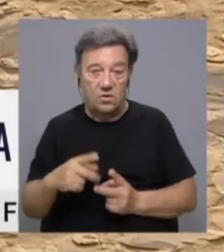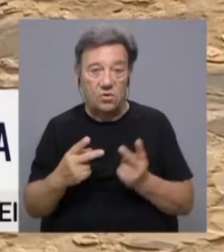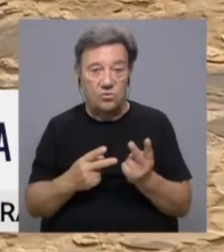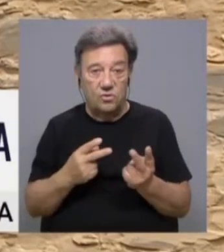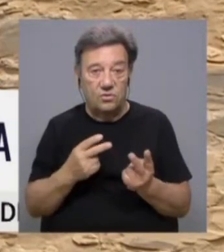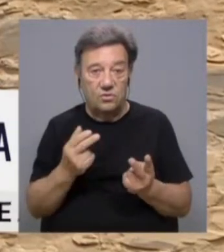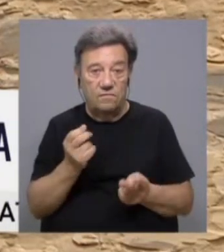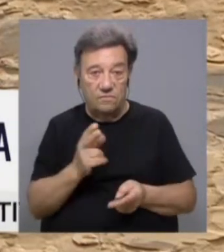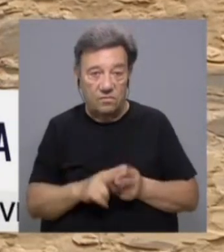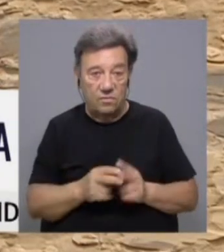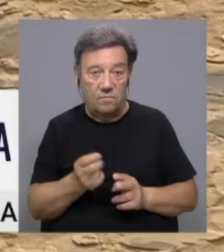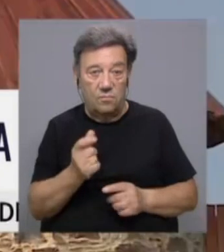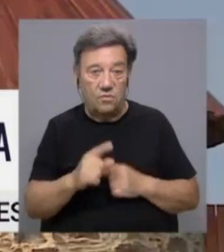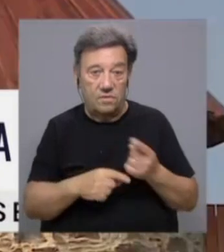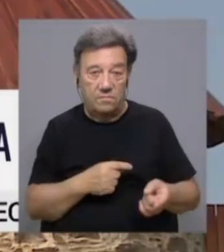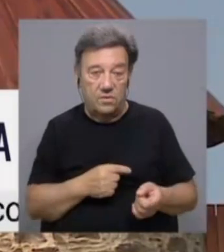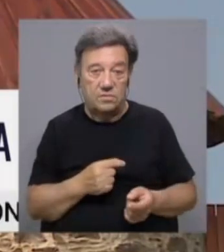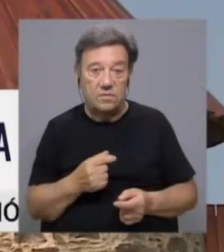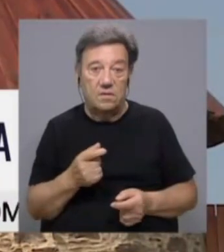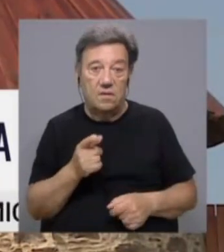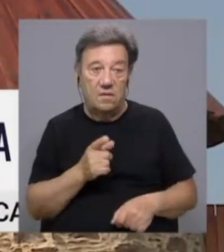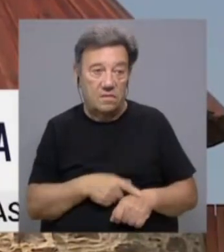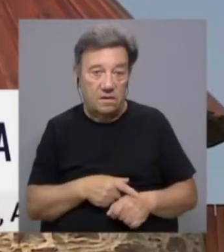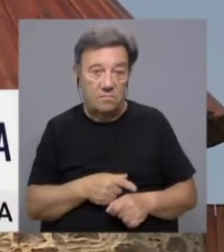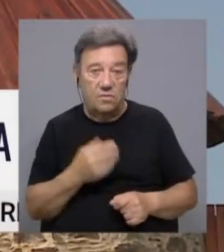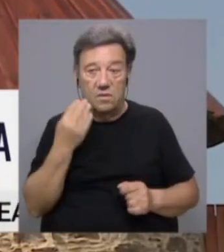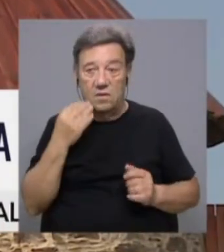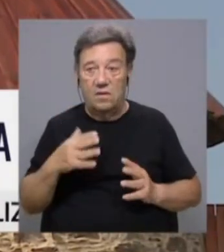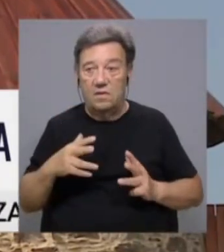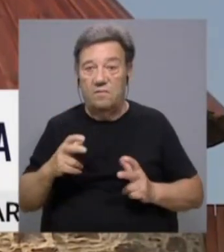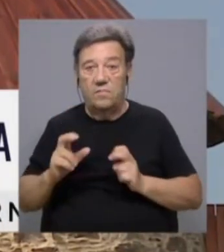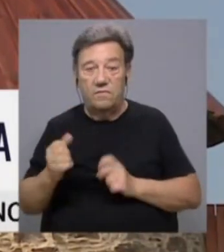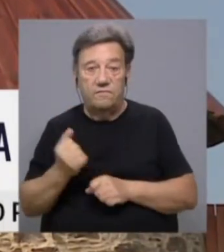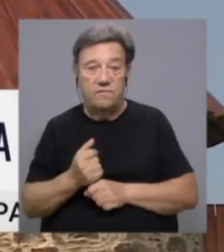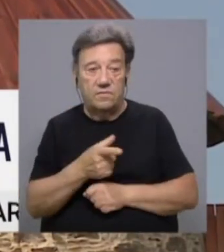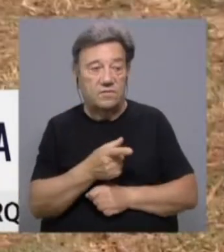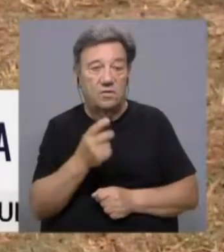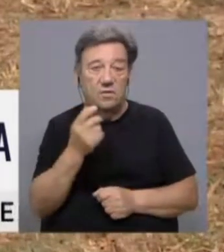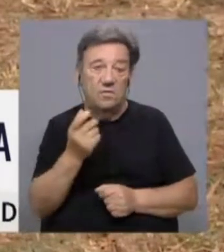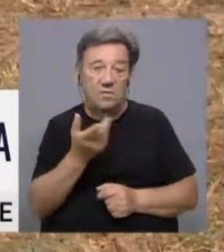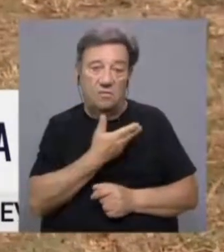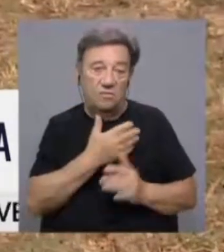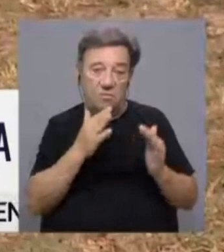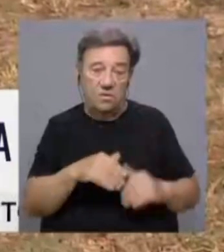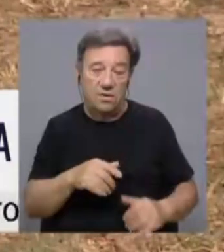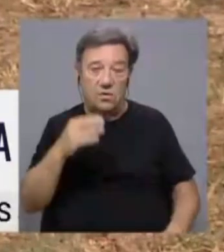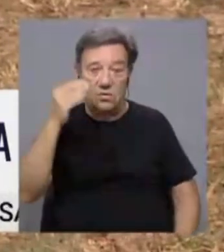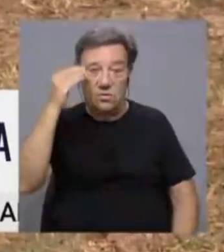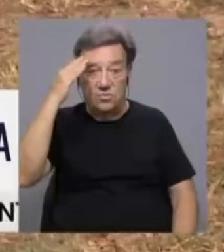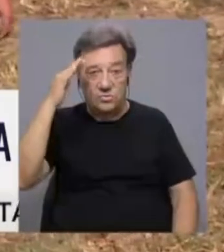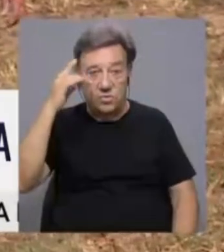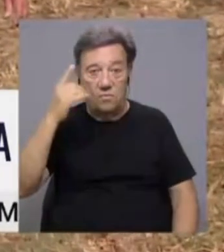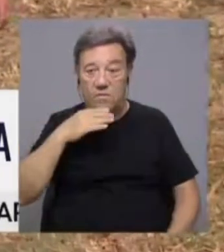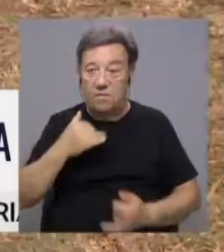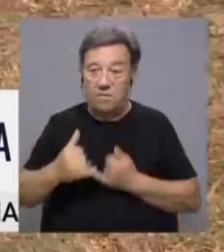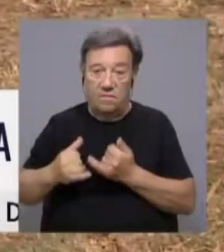foram erguidos pouco depois. O tempo e o desenvolvimento industrial fizeram deles ruínas. O sonho de um dos